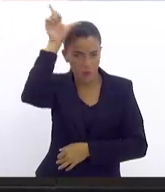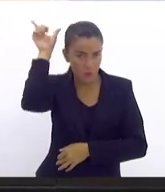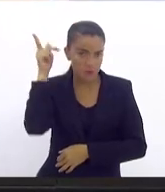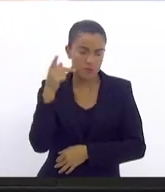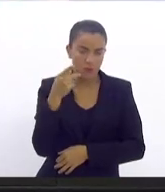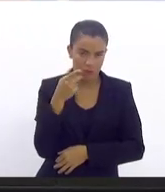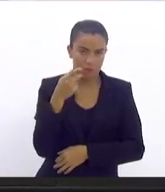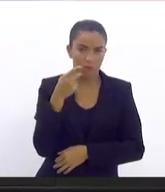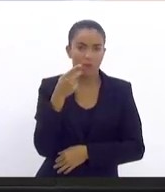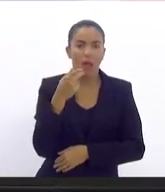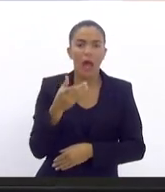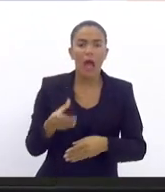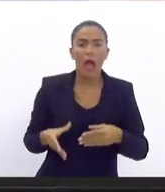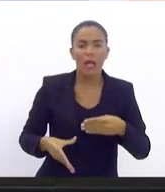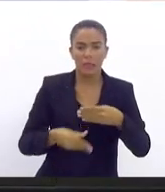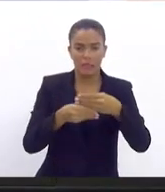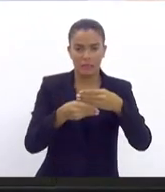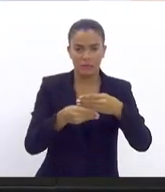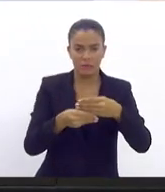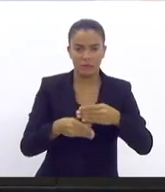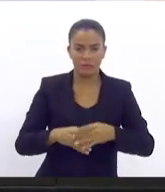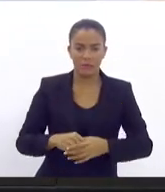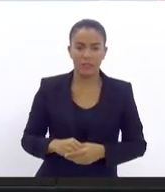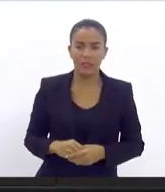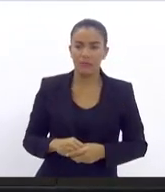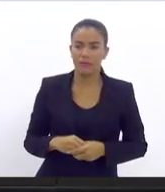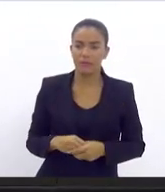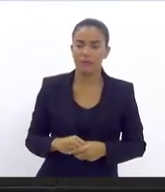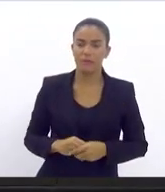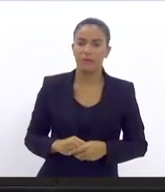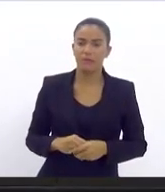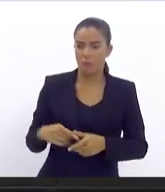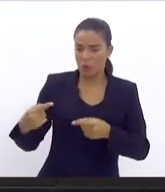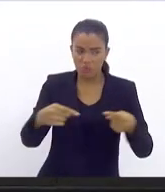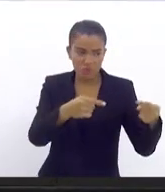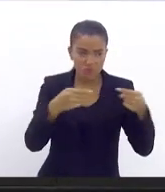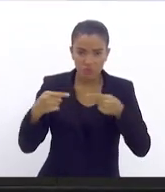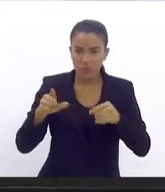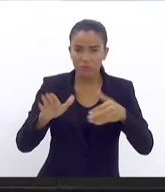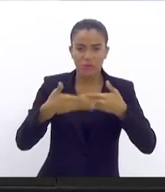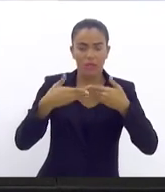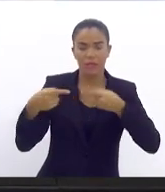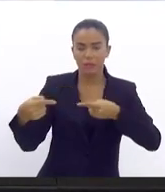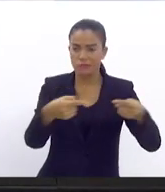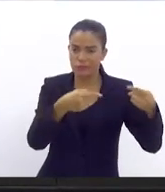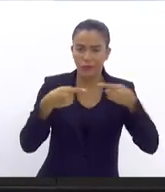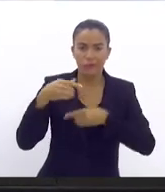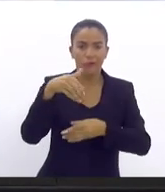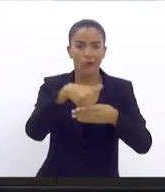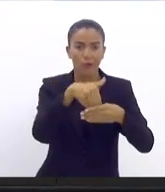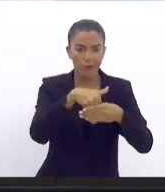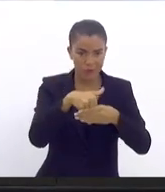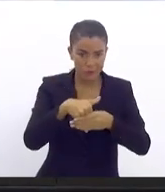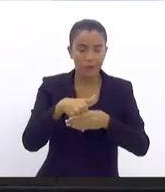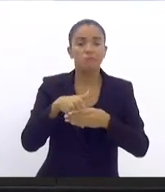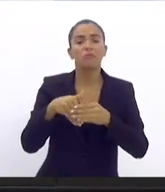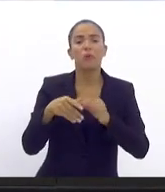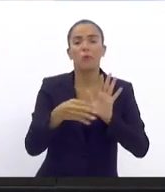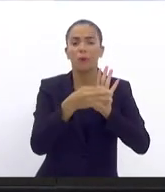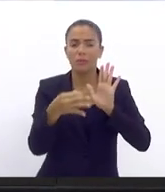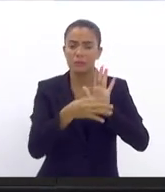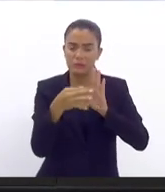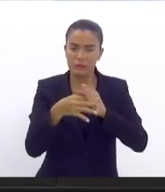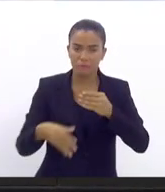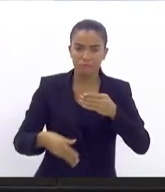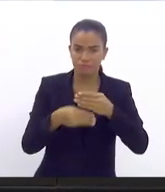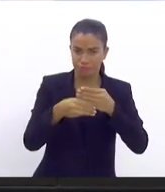projeto. Anexação. Ainda em discussão, não havendo quem queira discutir, encerrada a discussão, em votação, o parecer retificado pela